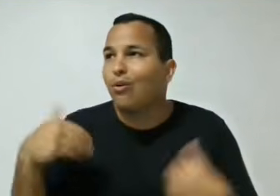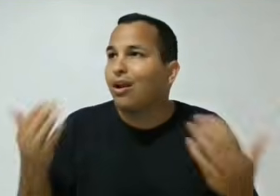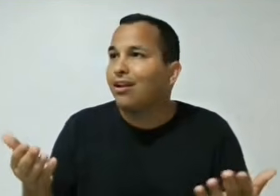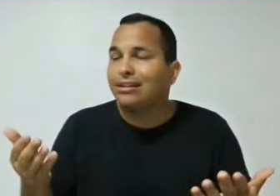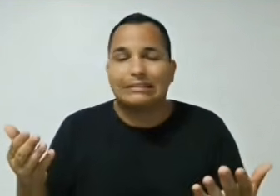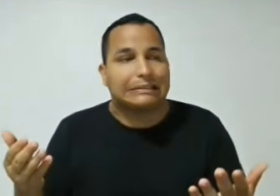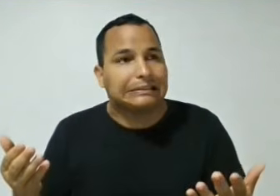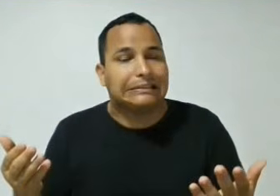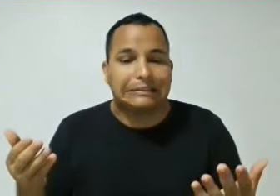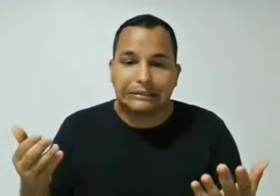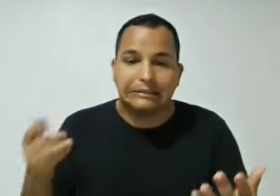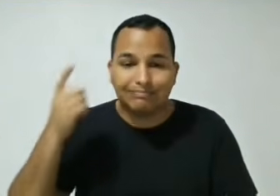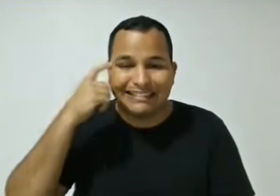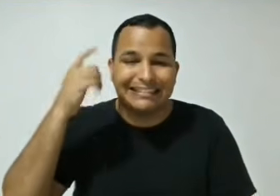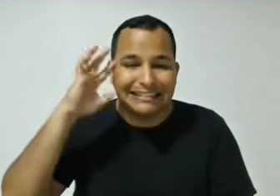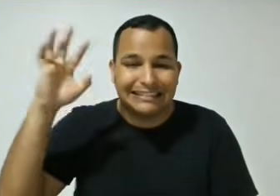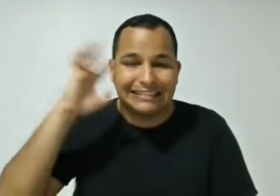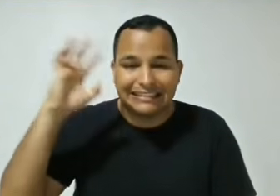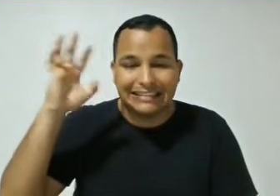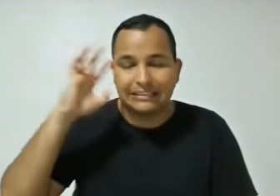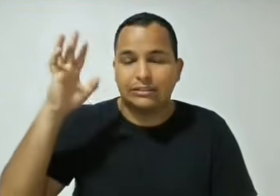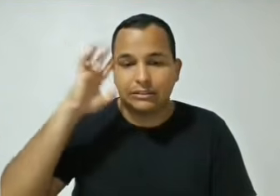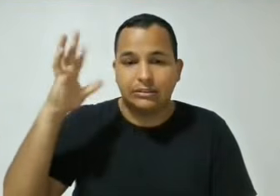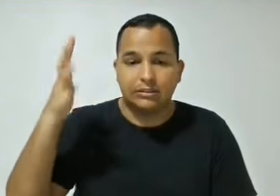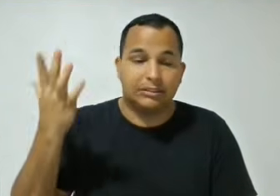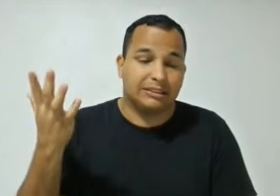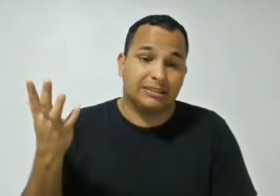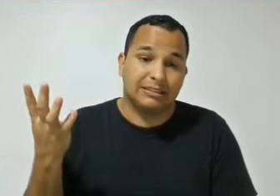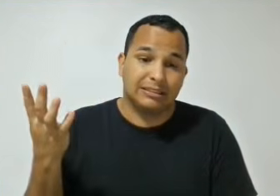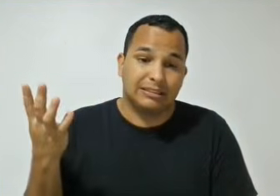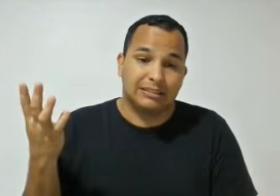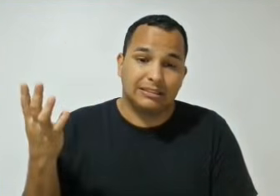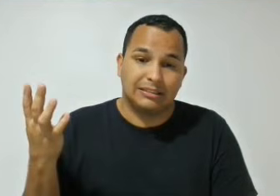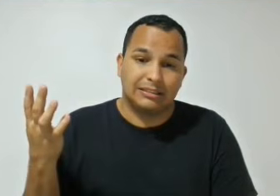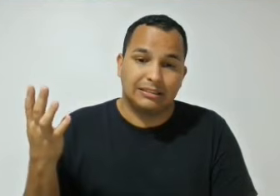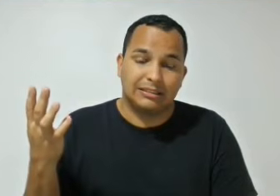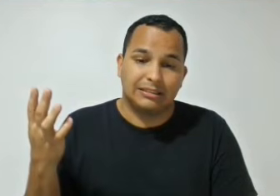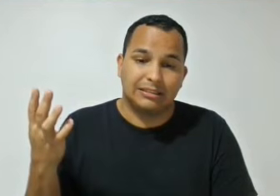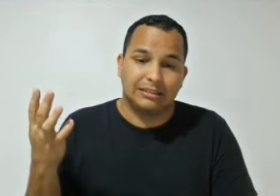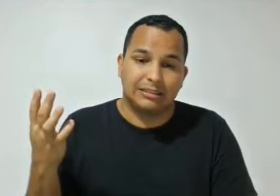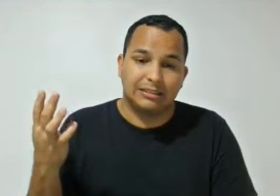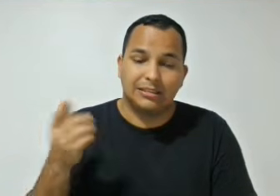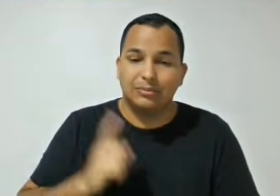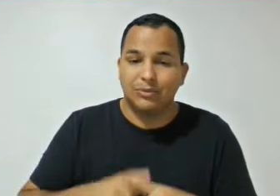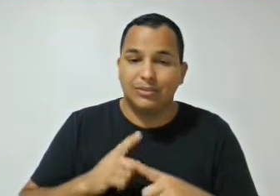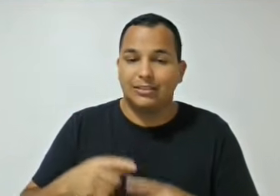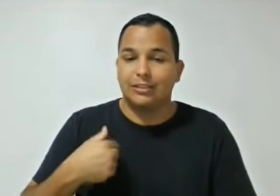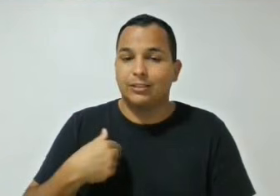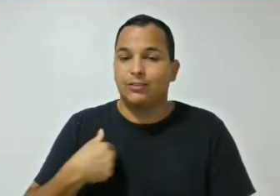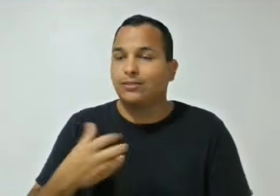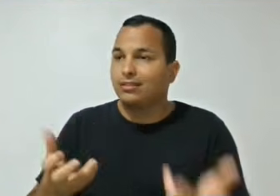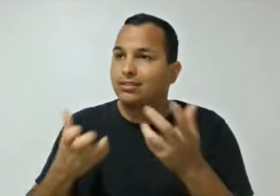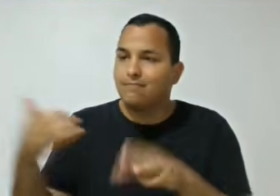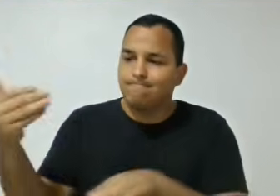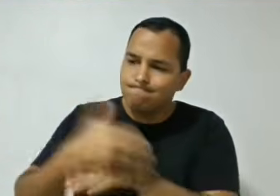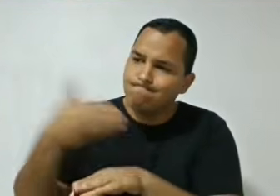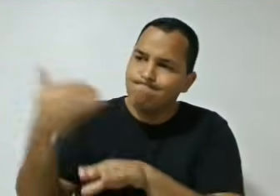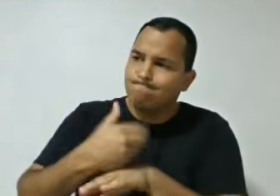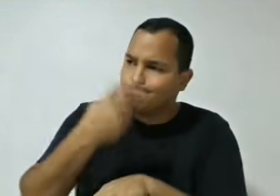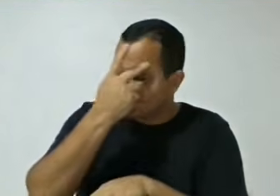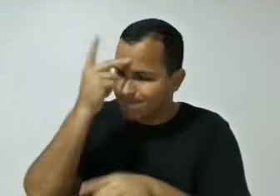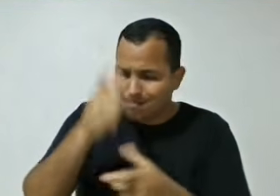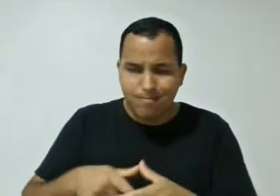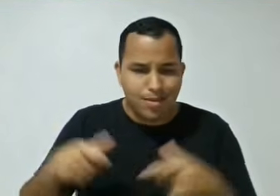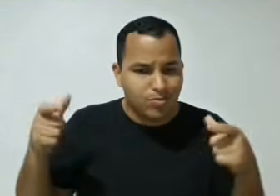essas pessoas, como que eu conseguiria atingir essas pessoas, porque minha obsessão é fazer com que as pessoas estejam